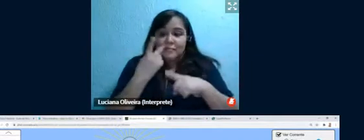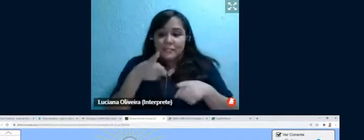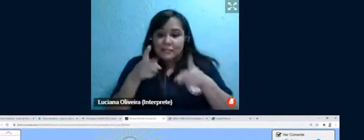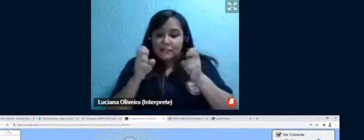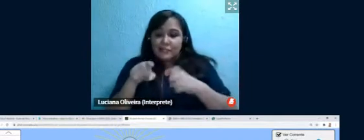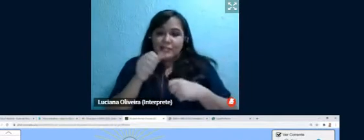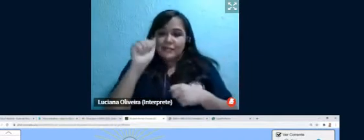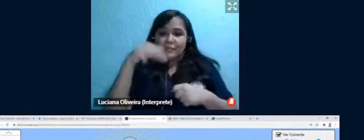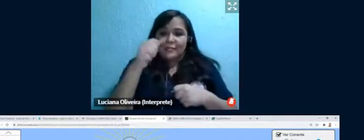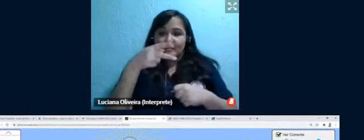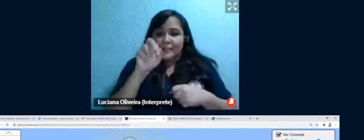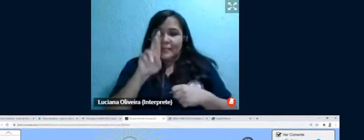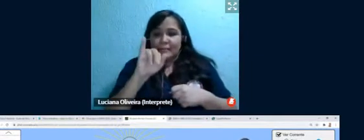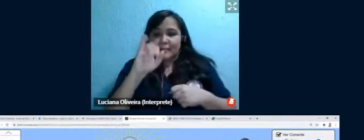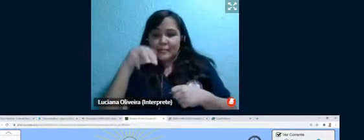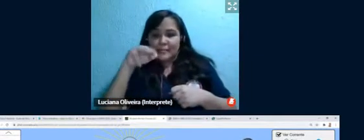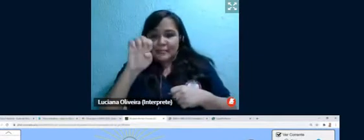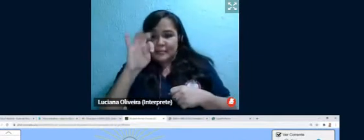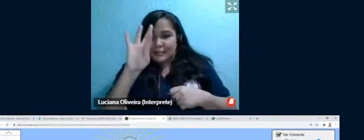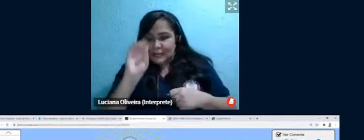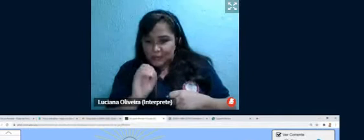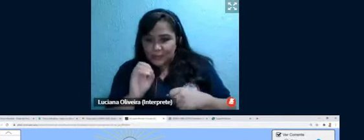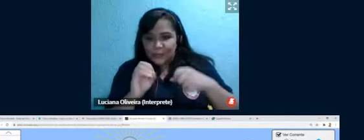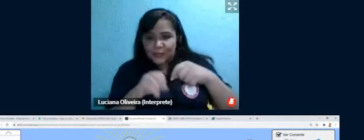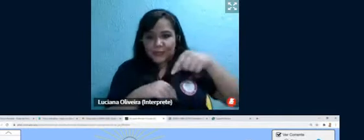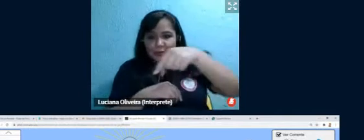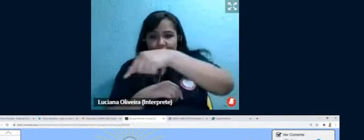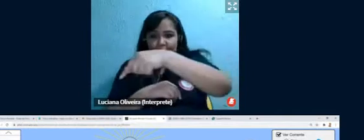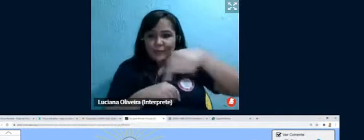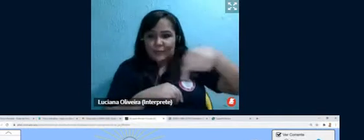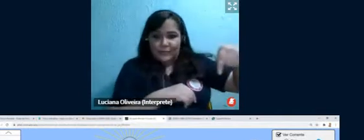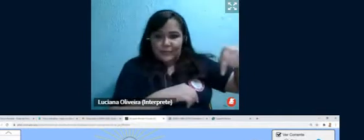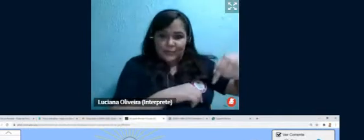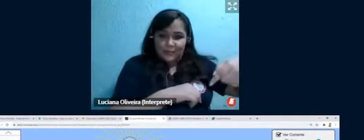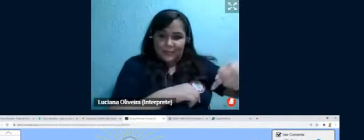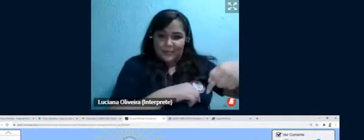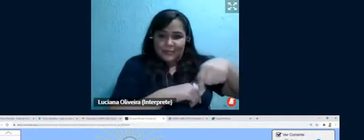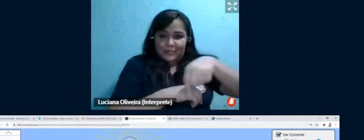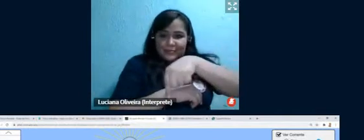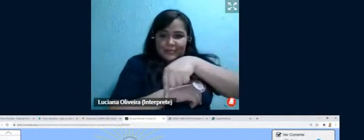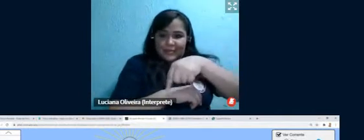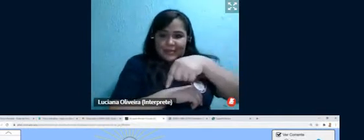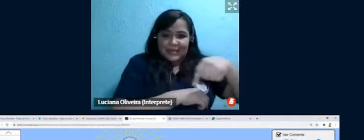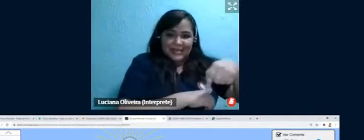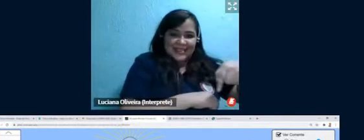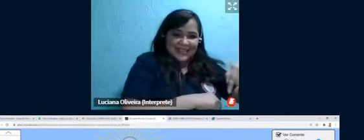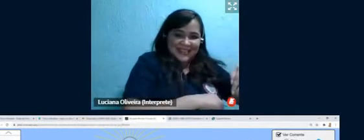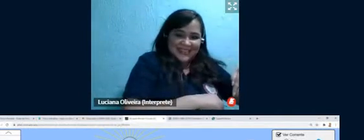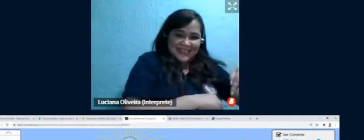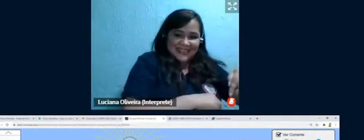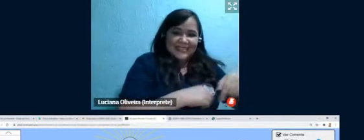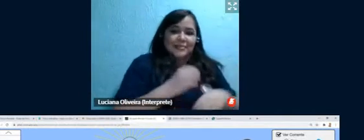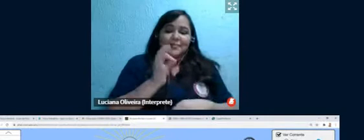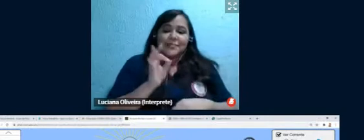Fisicamente falando, um amperímetro deste tipo aqui é um amperímetro que não tem como funcionar. Não no